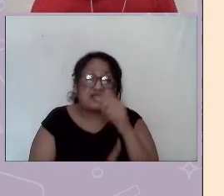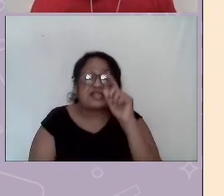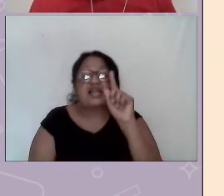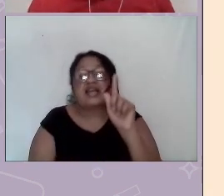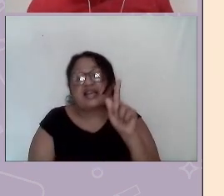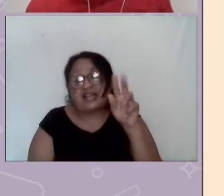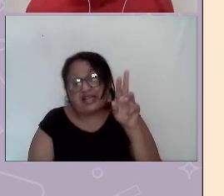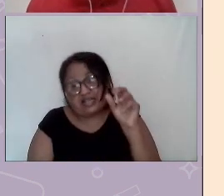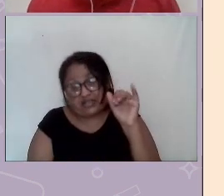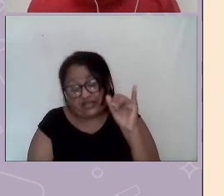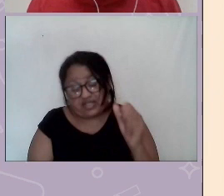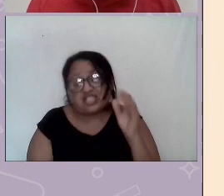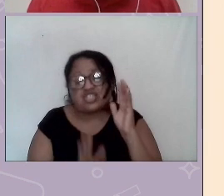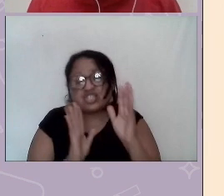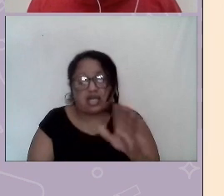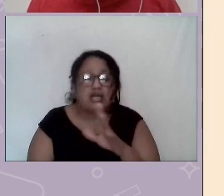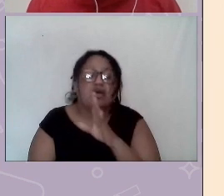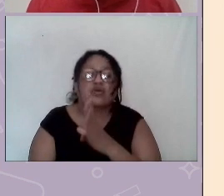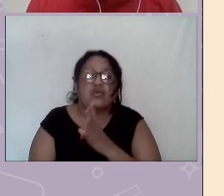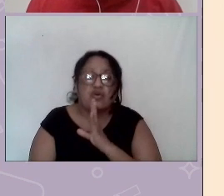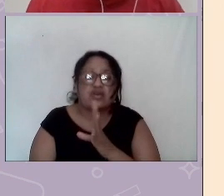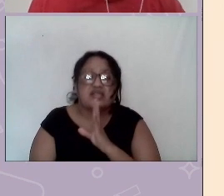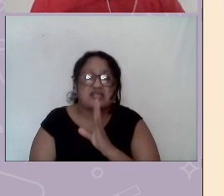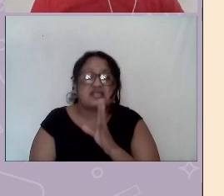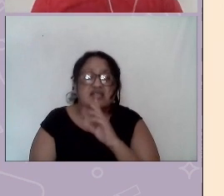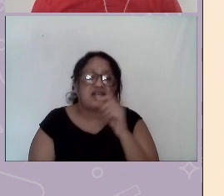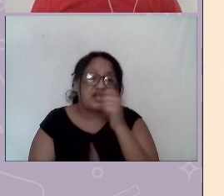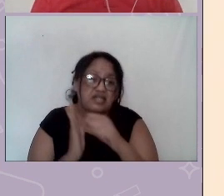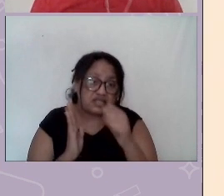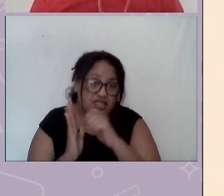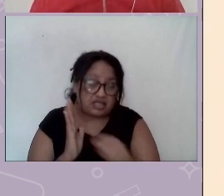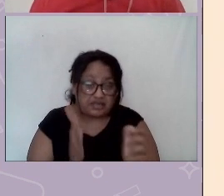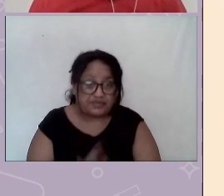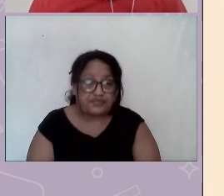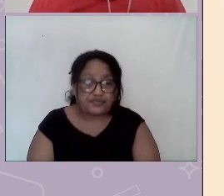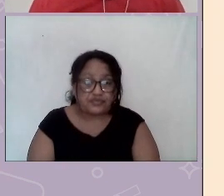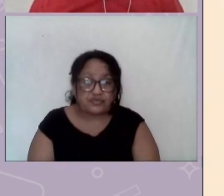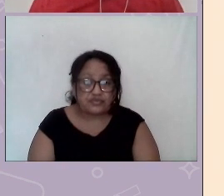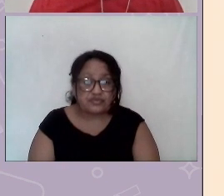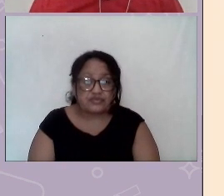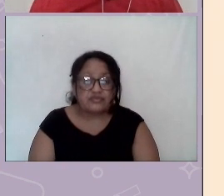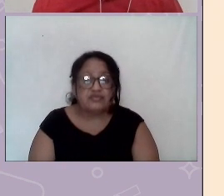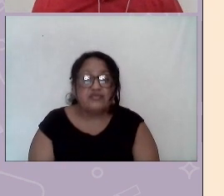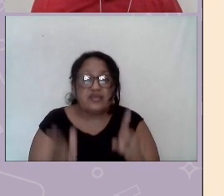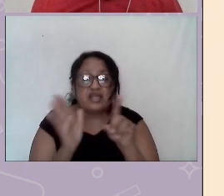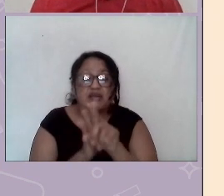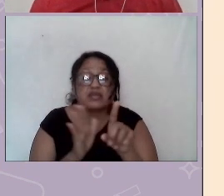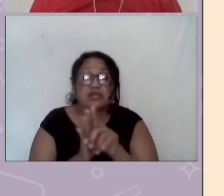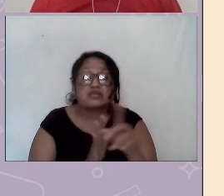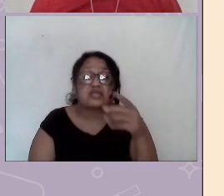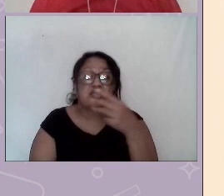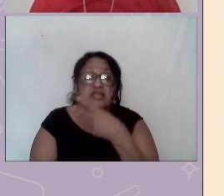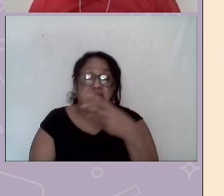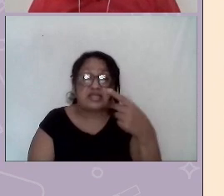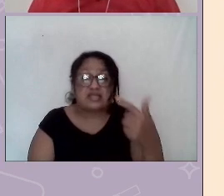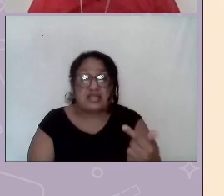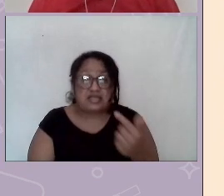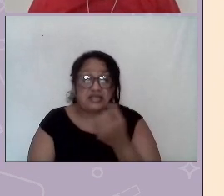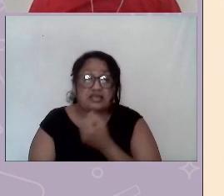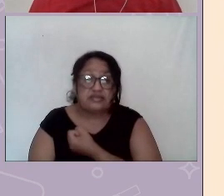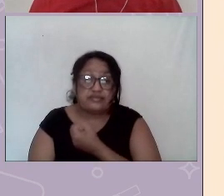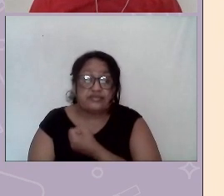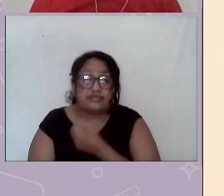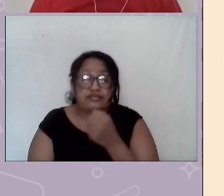sociedades que já conheciam a escrita e a questão 37 vem com